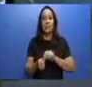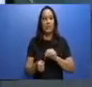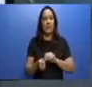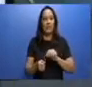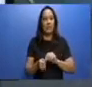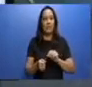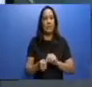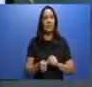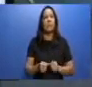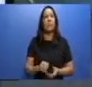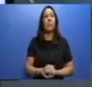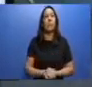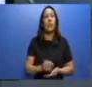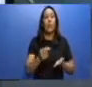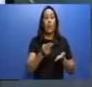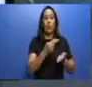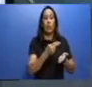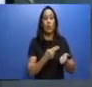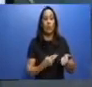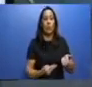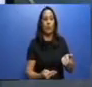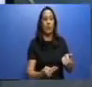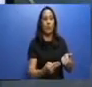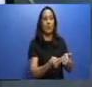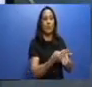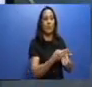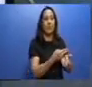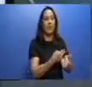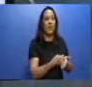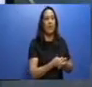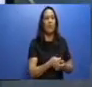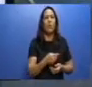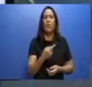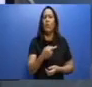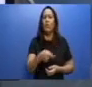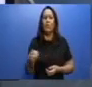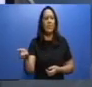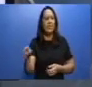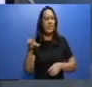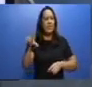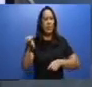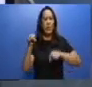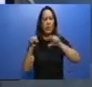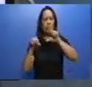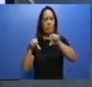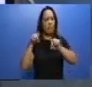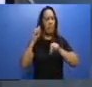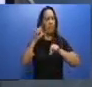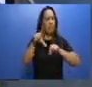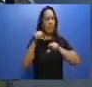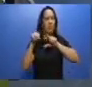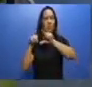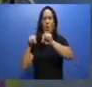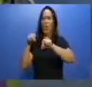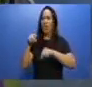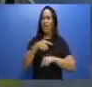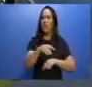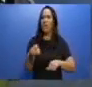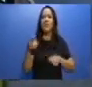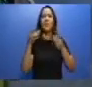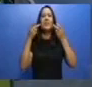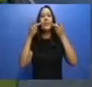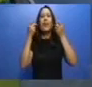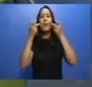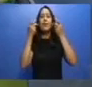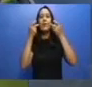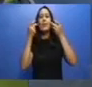Vocês vão criar um mural com formas geométricas usando as formas e as cores que quiser. Agora